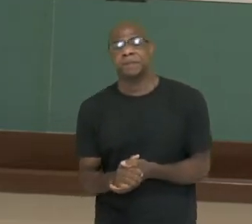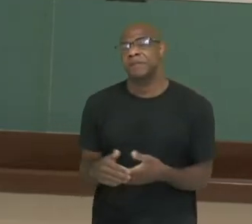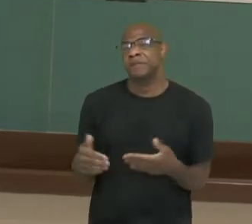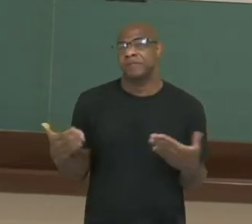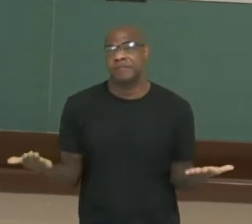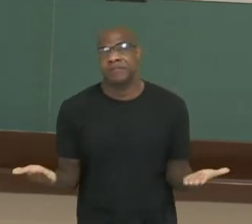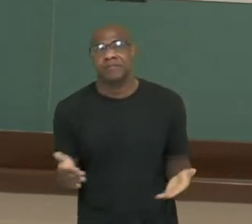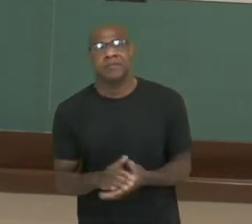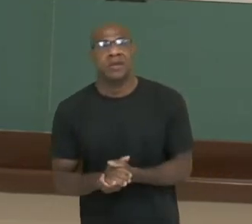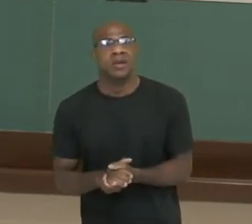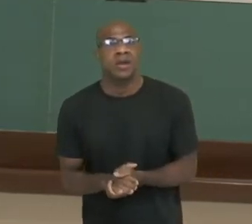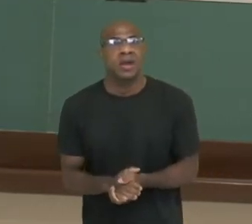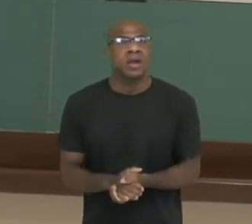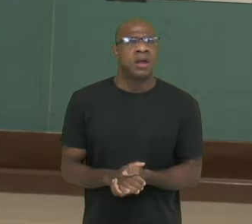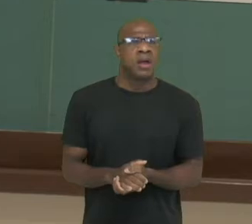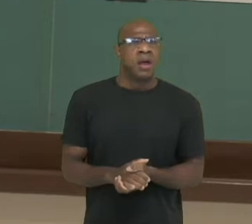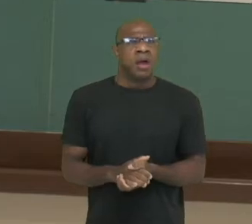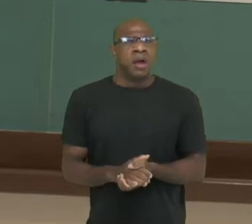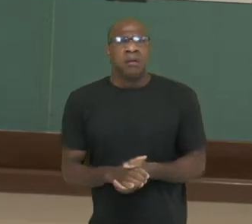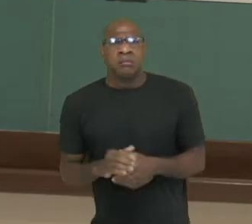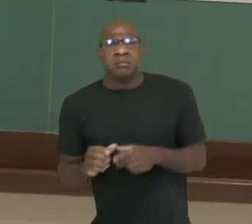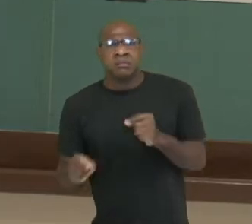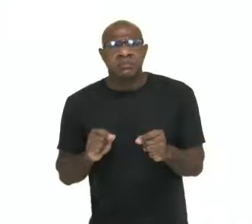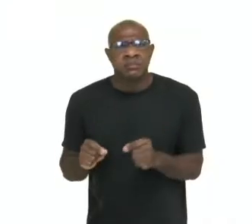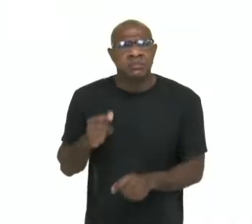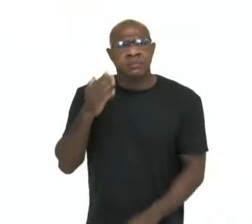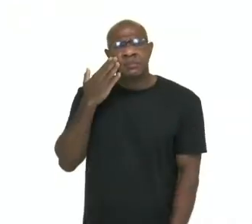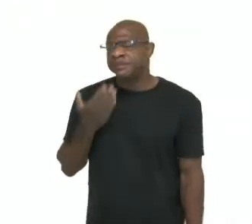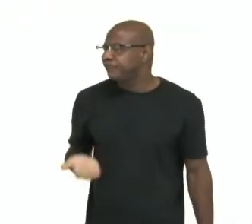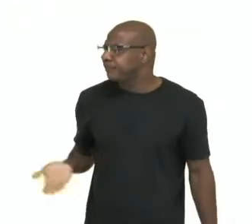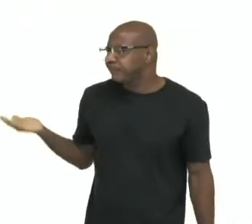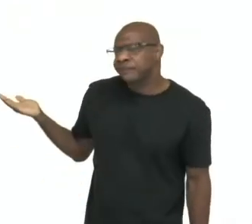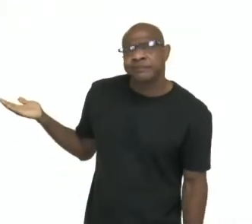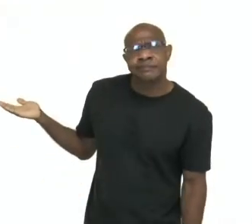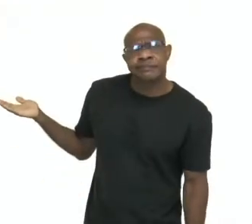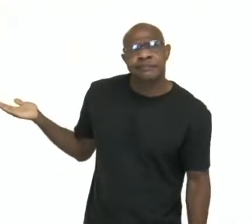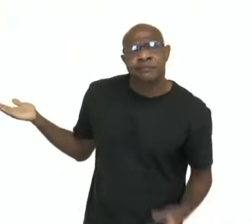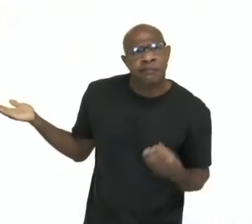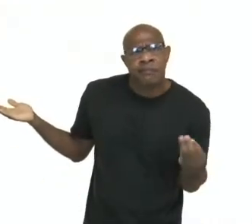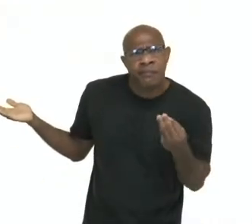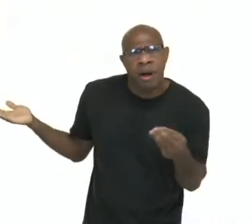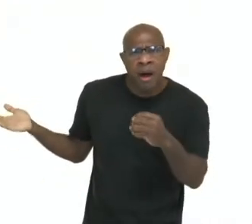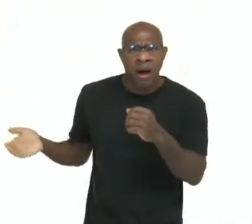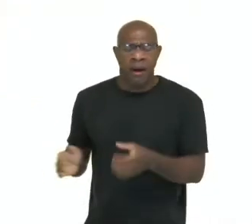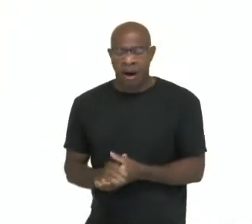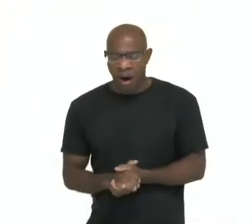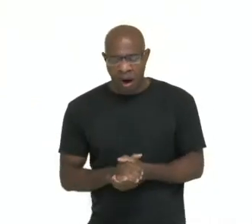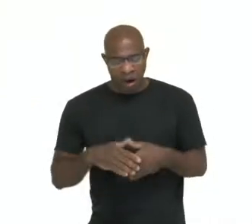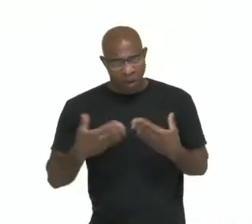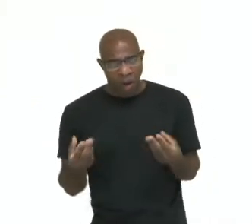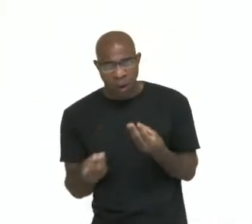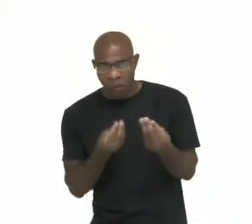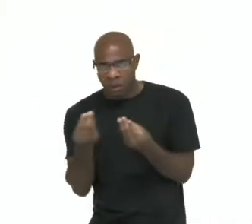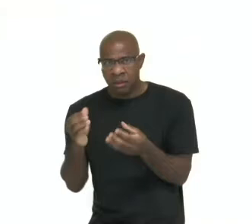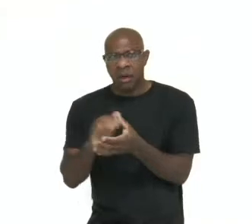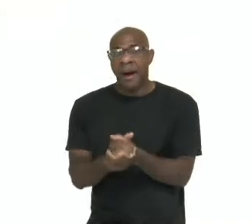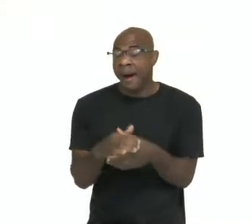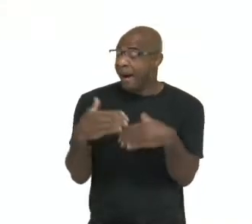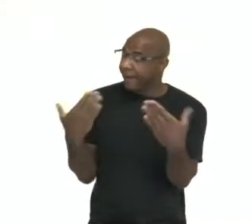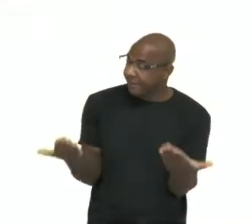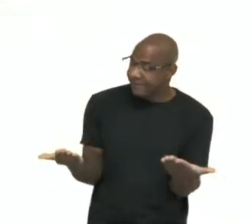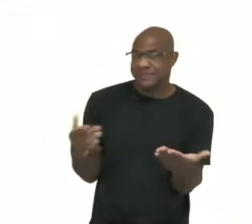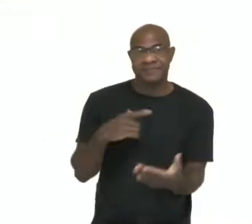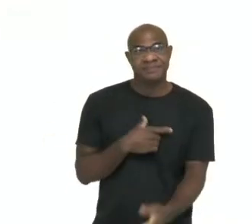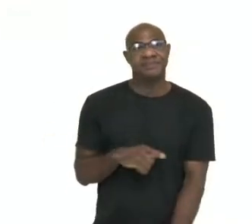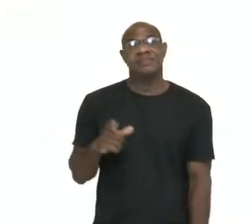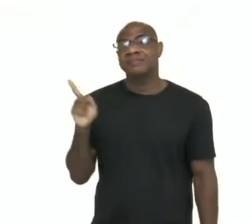O ditirambo, né, que acontecia o quê? No coro grego, que eram essas cantigas que eram entoadas, né, e esses